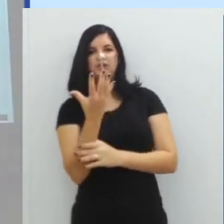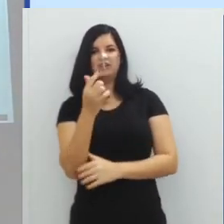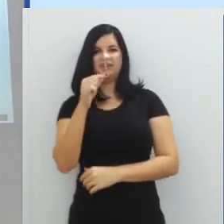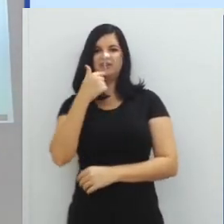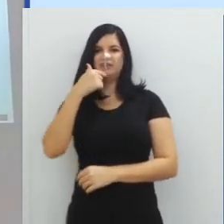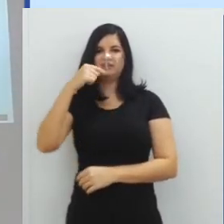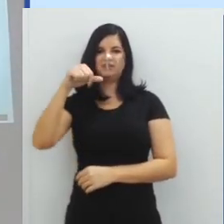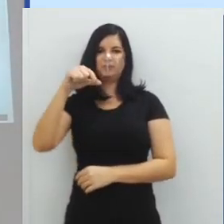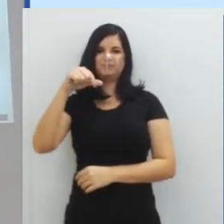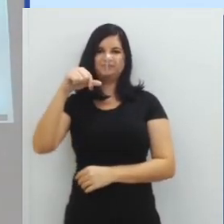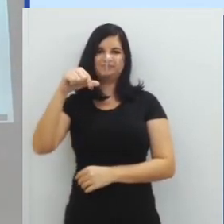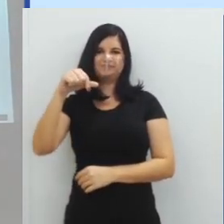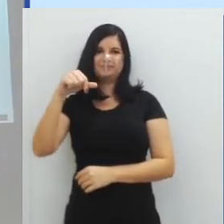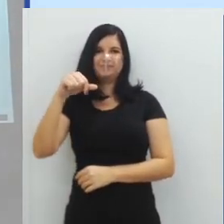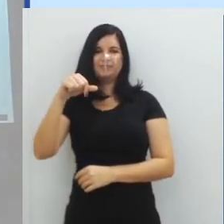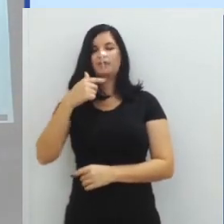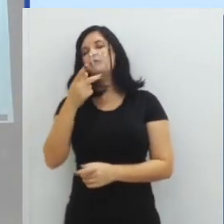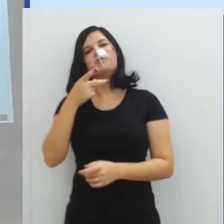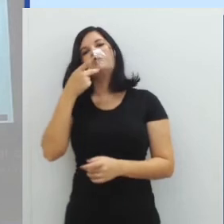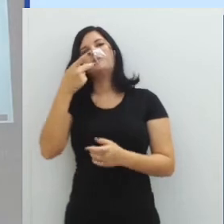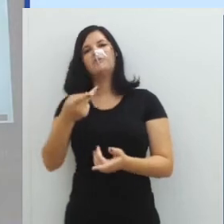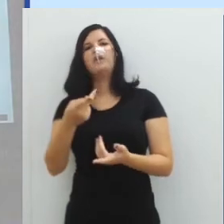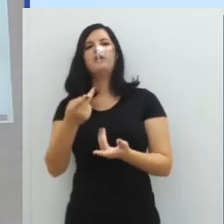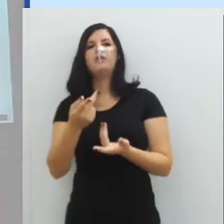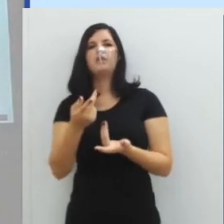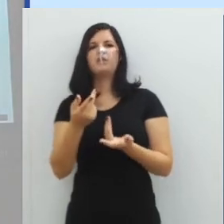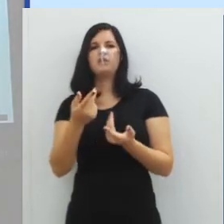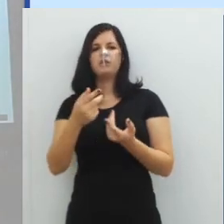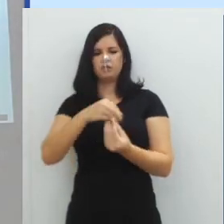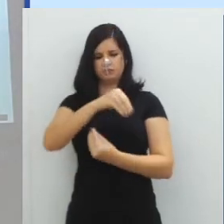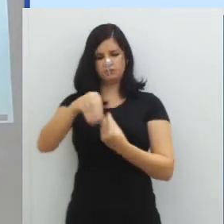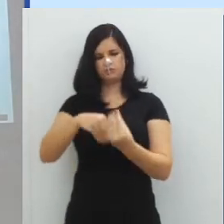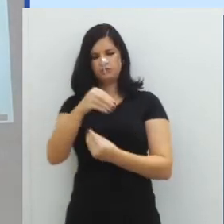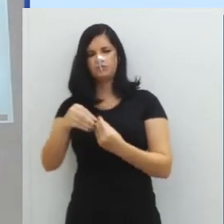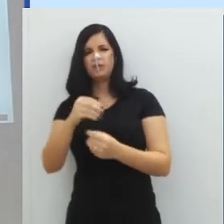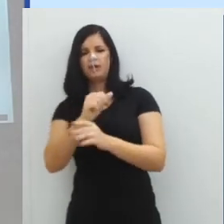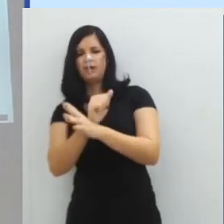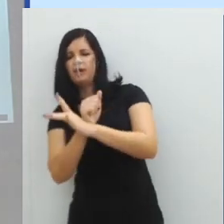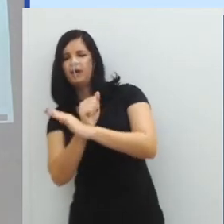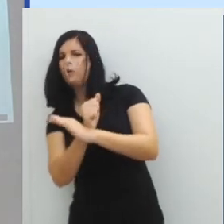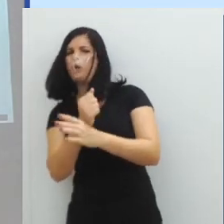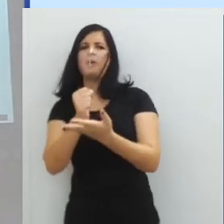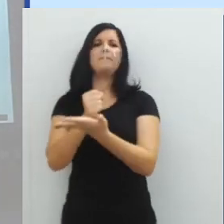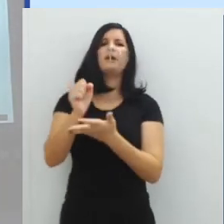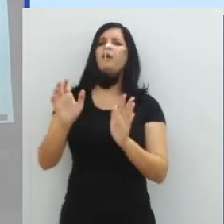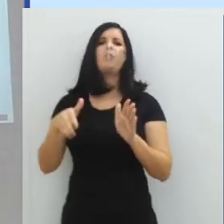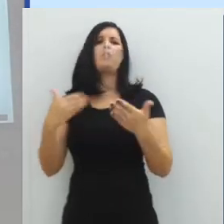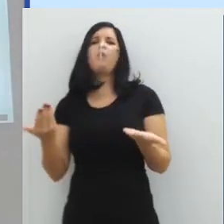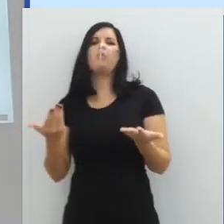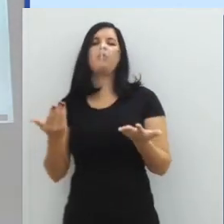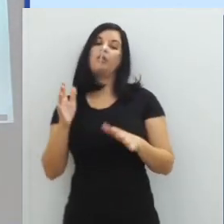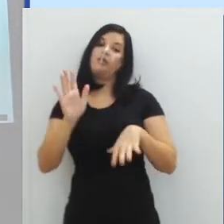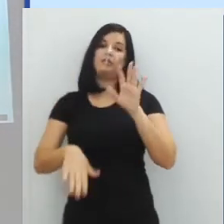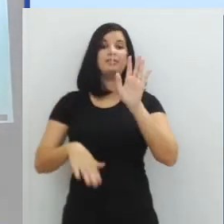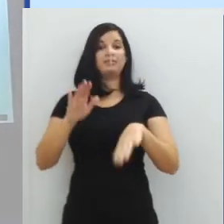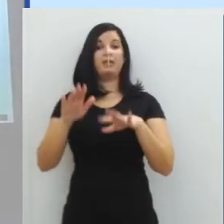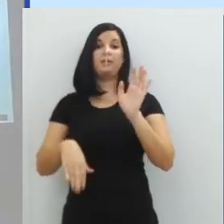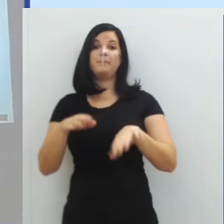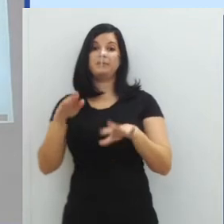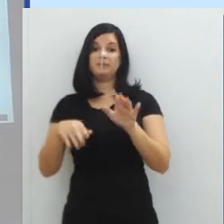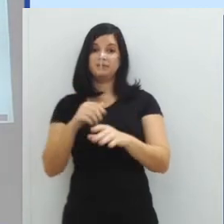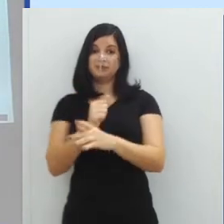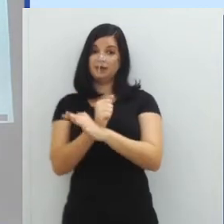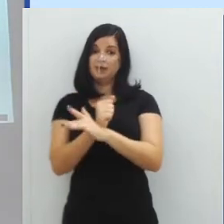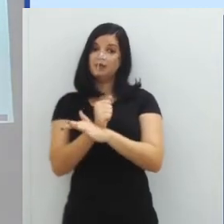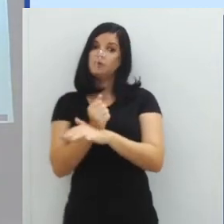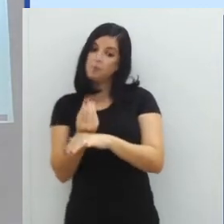sal. E aí eu posso dizer, professor, então a solução ela é ácida ou básica? Depende. Se eu tiver um excesso de